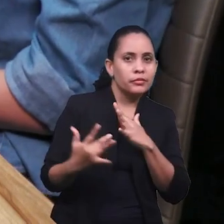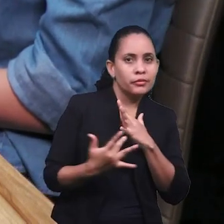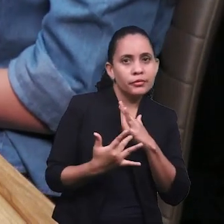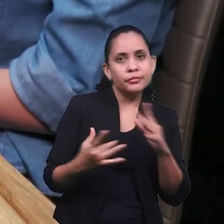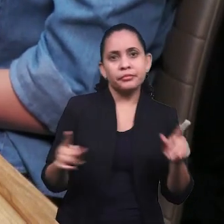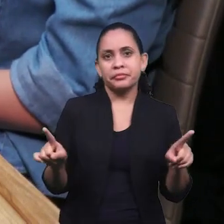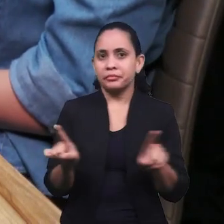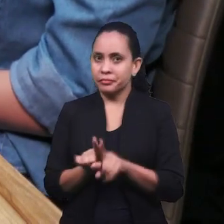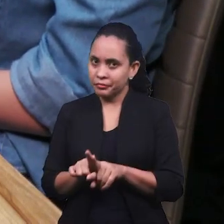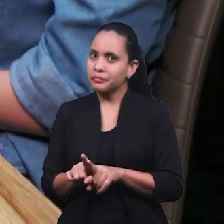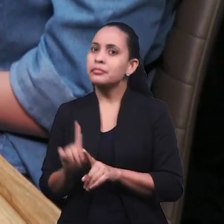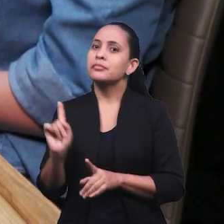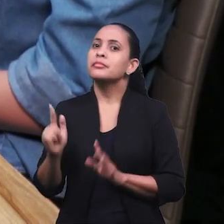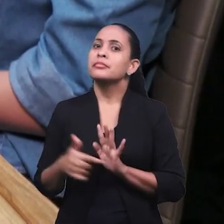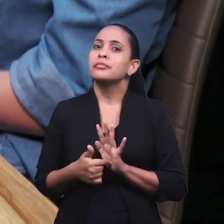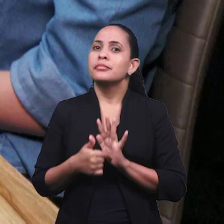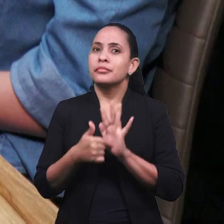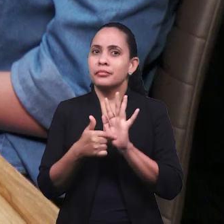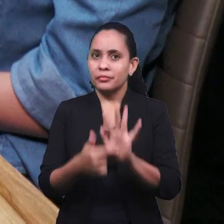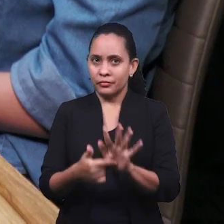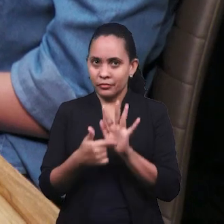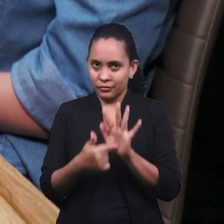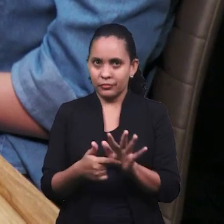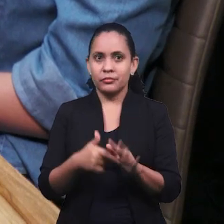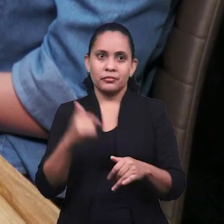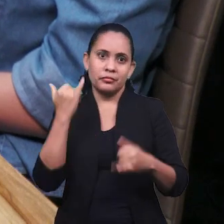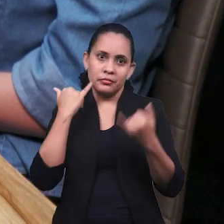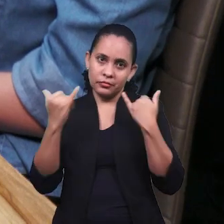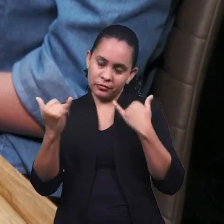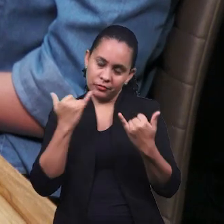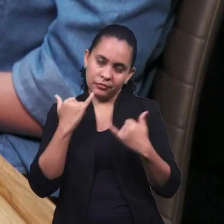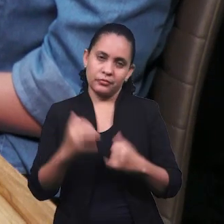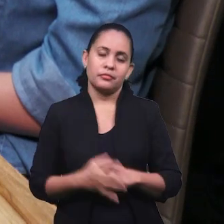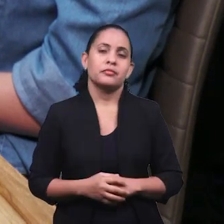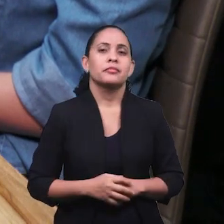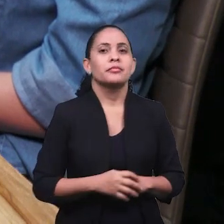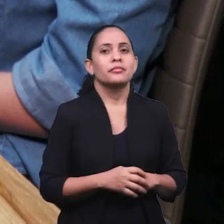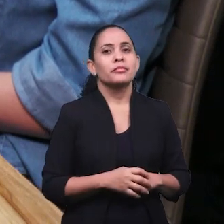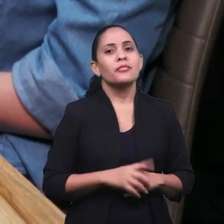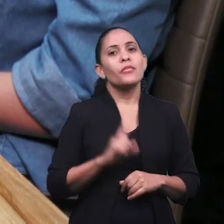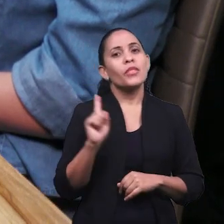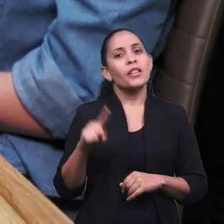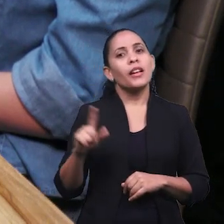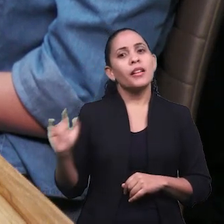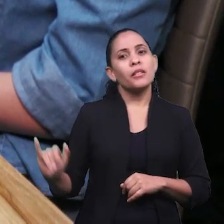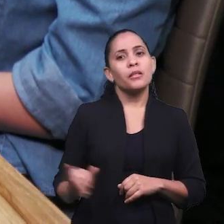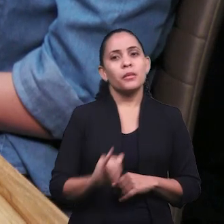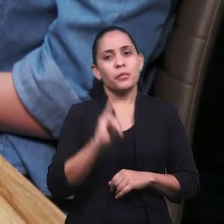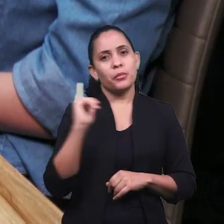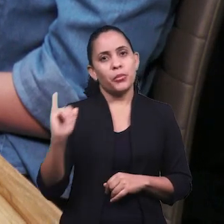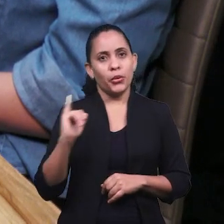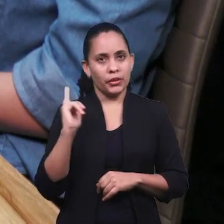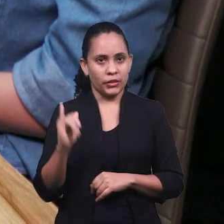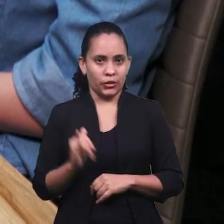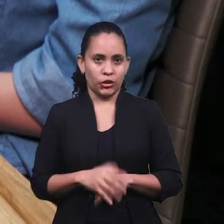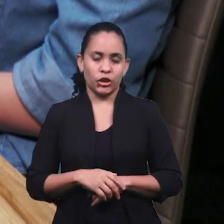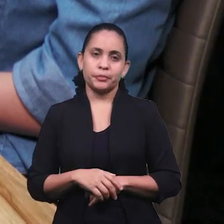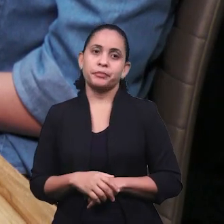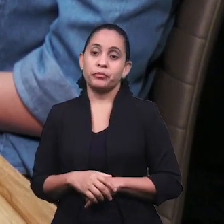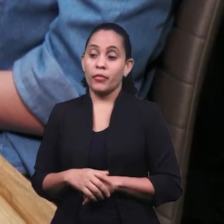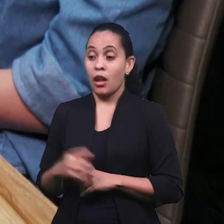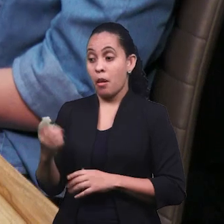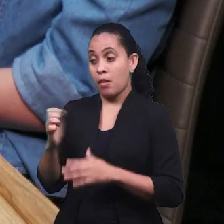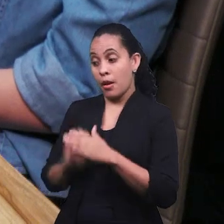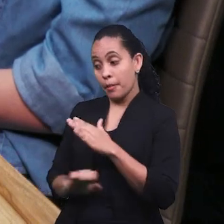especialidade, cada uma, né, tem a sua, vamos dizer, especialidade naquilo que se propõe,